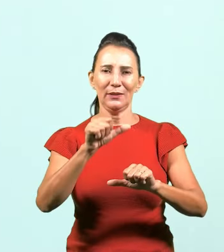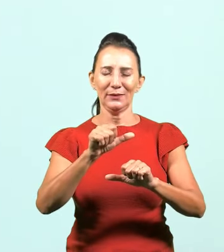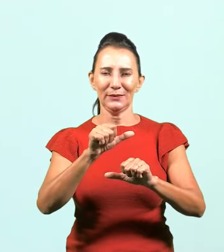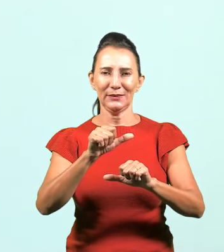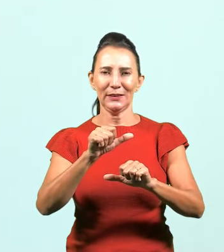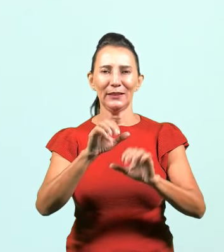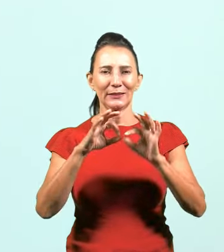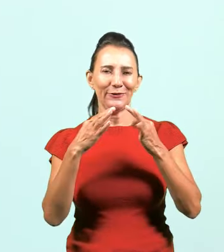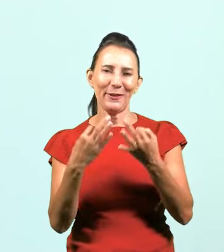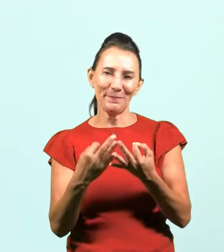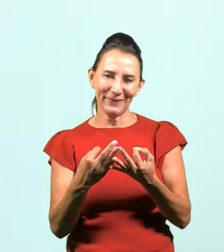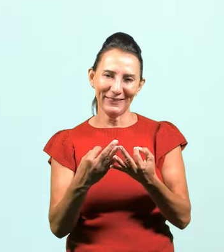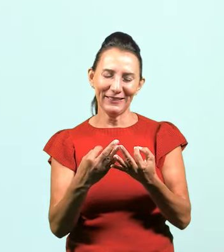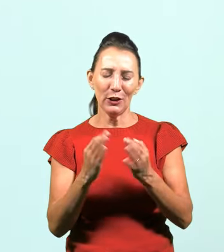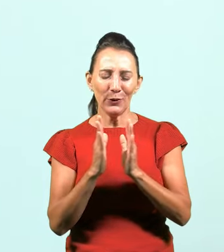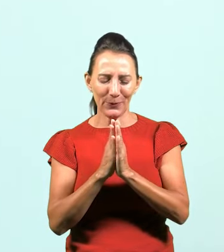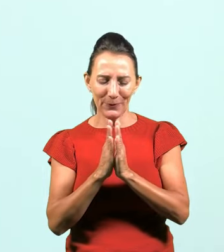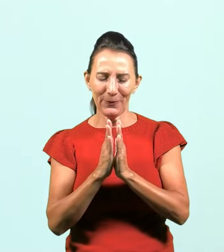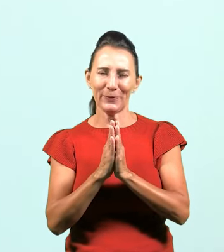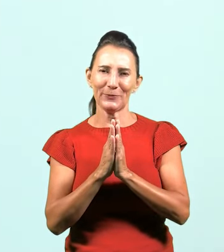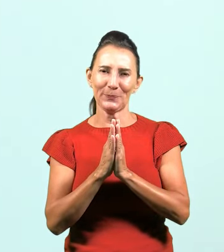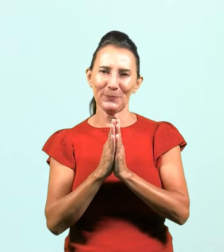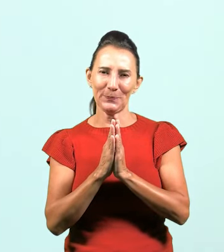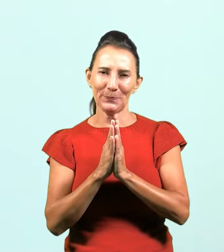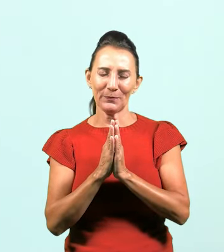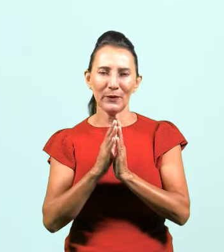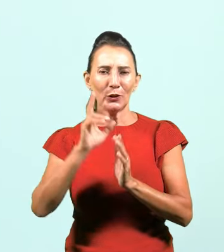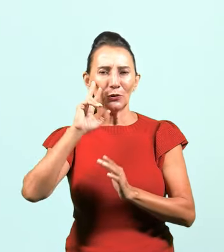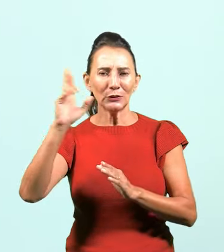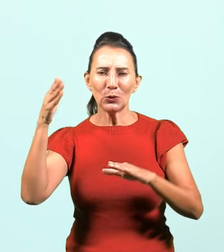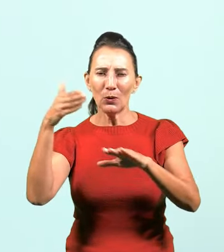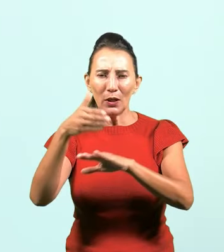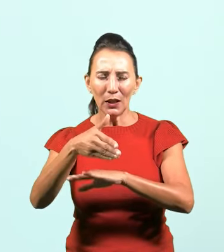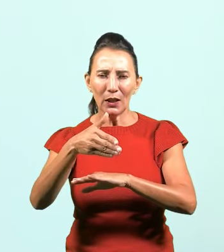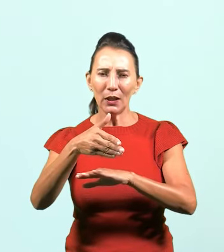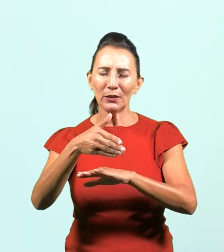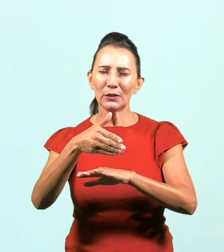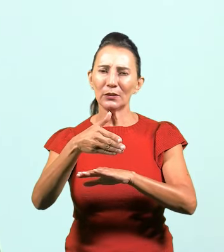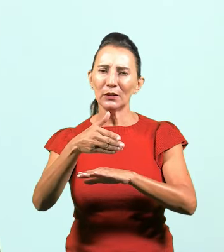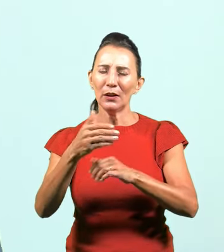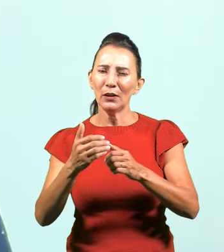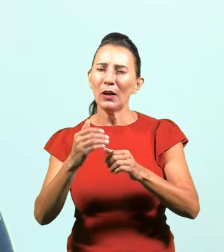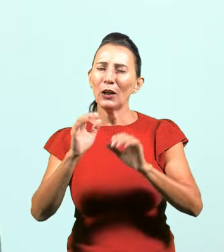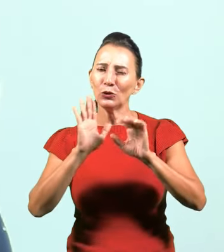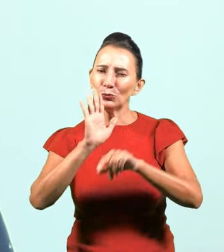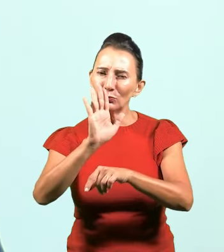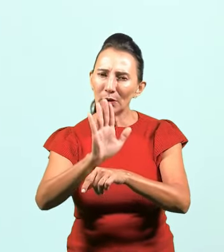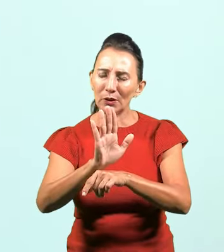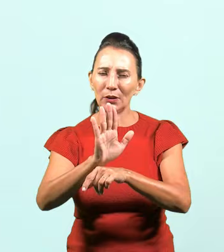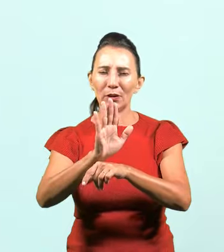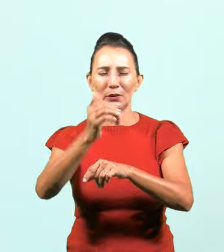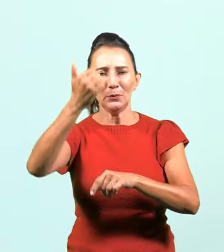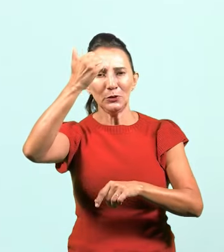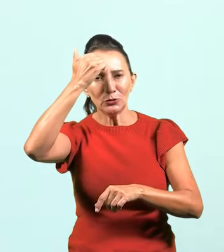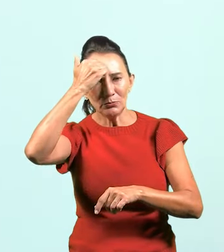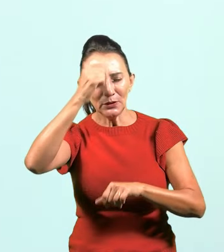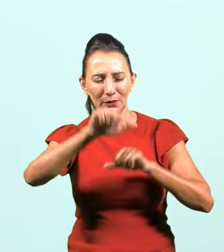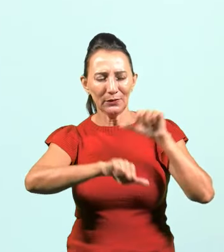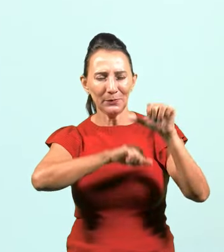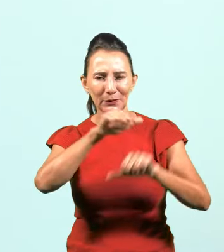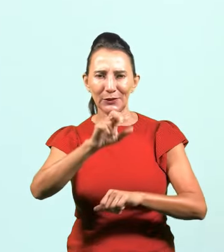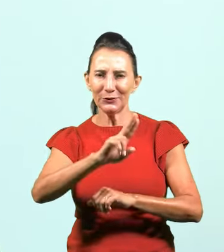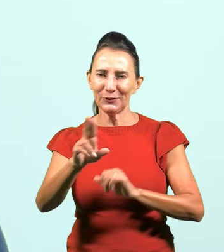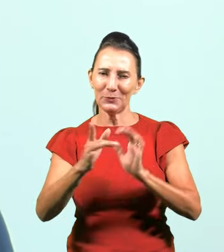ser ainda restaurada esta família. É a minha oração. Que o Senhor entre com providência, com